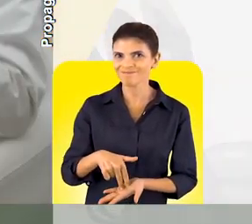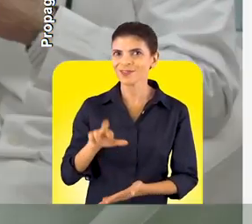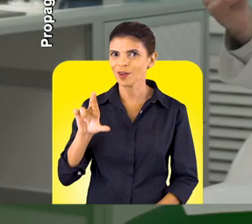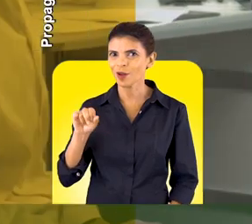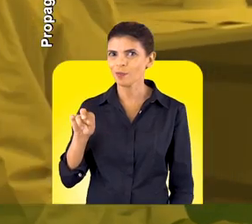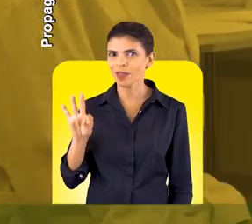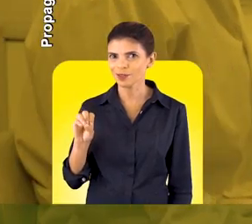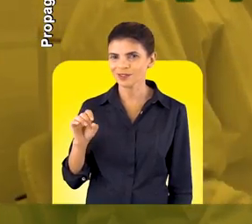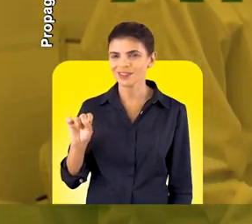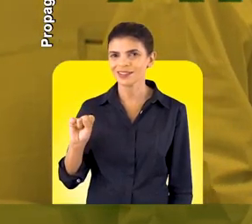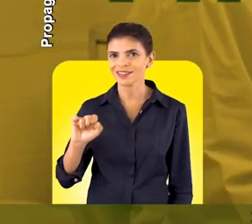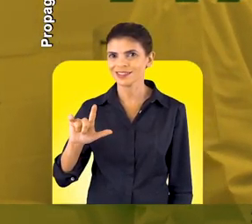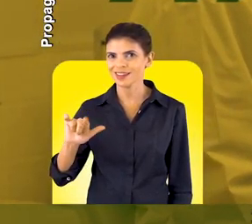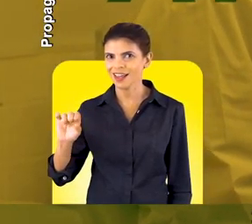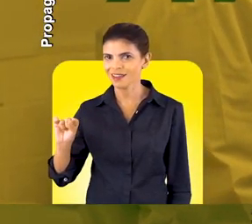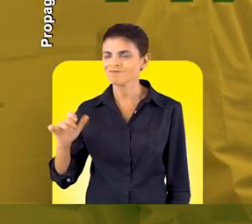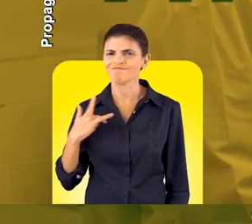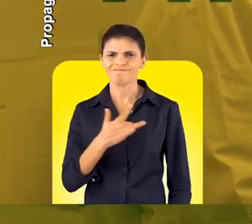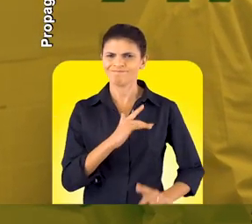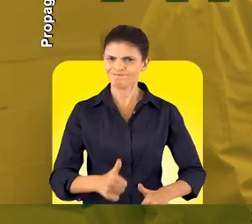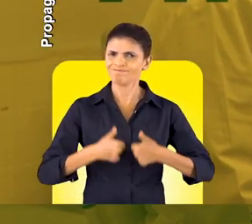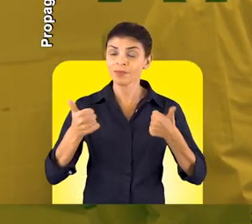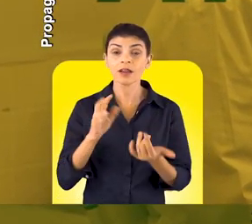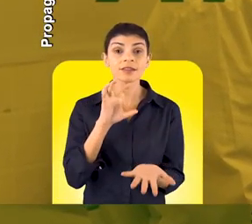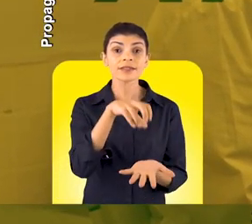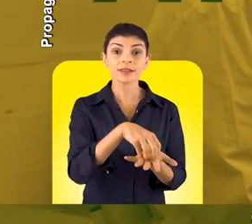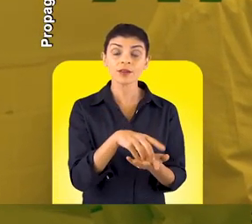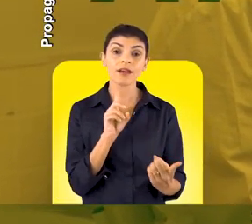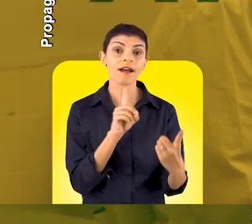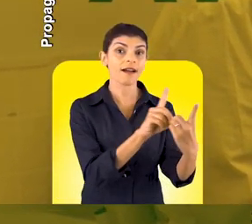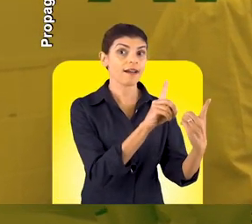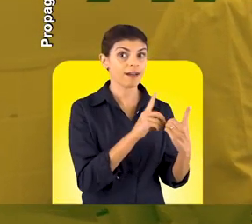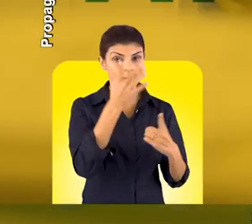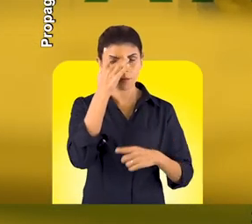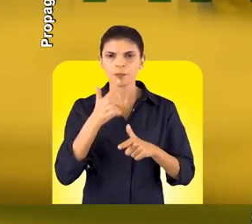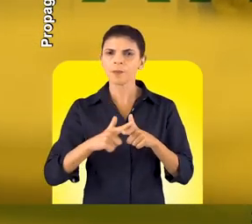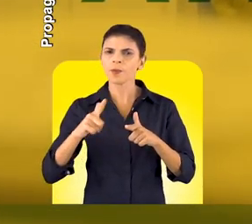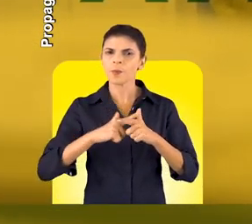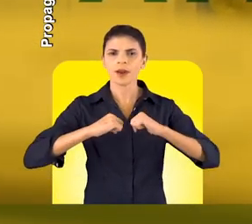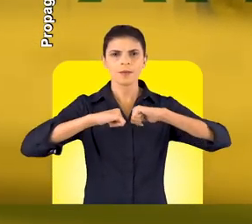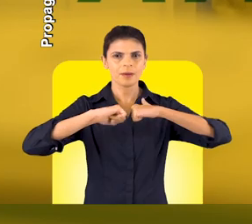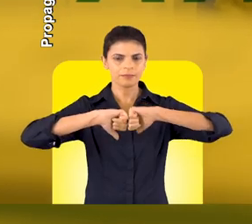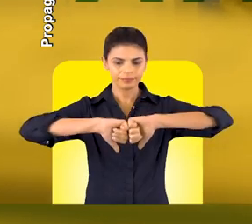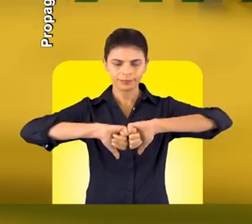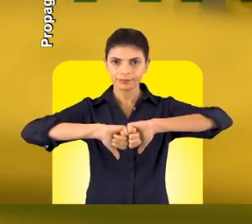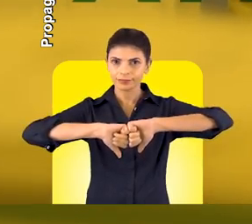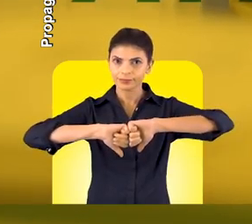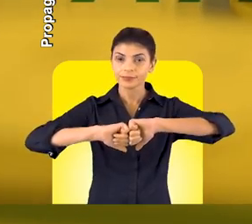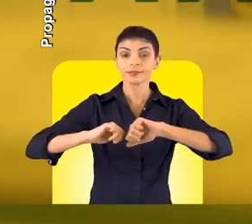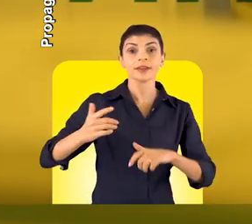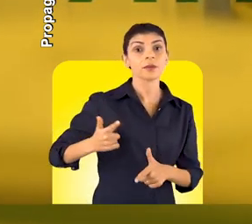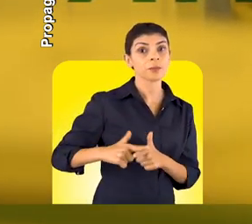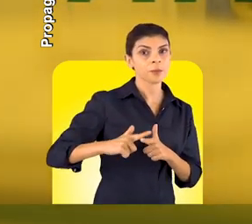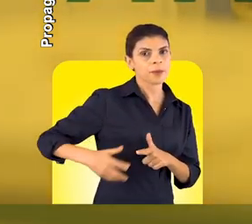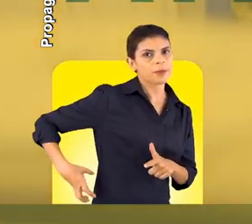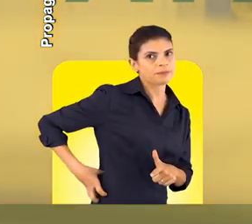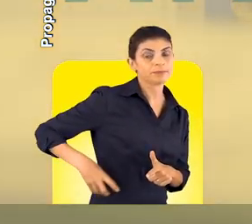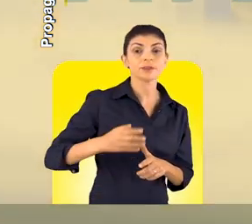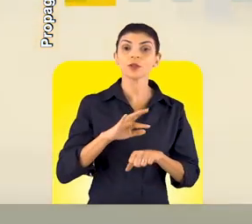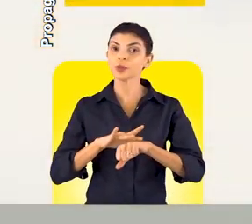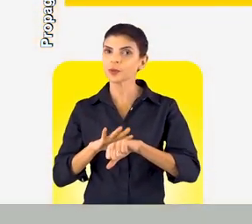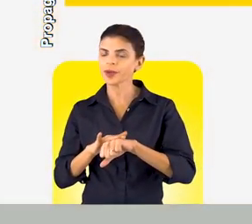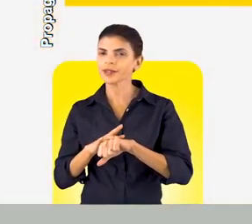saúde vai melhorar. Salles vai criar um centro de atendimento para doentes crônicos e outro para pacientes com doenças